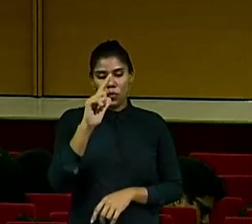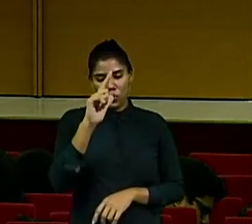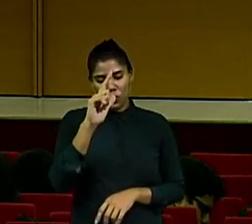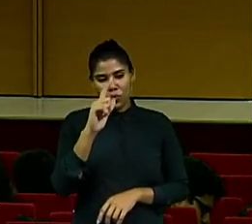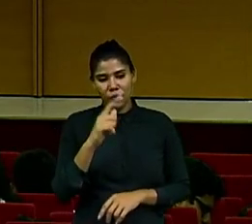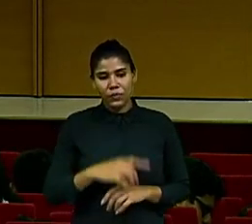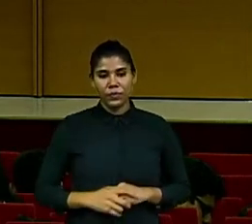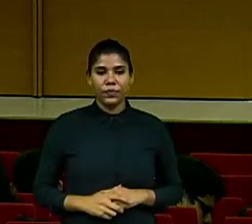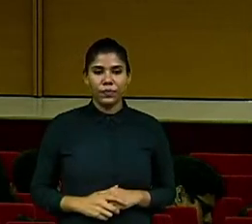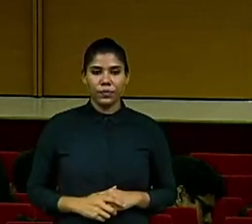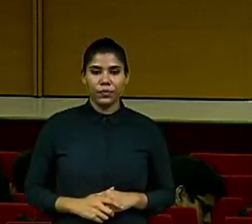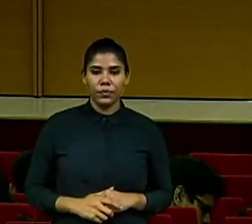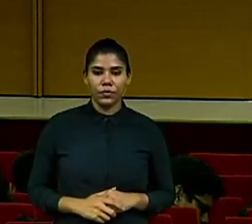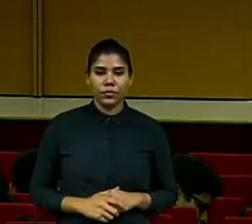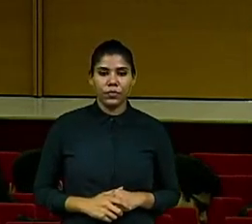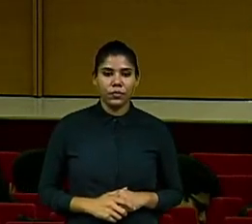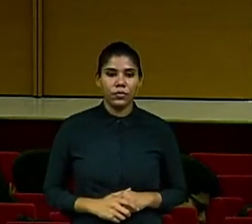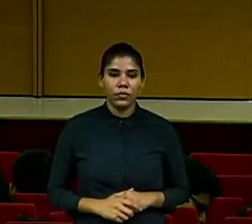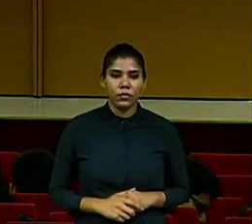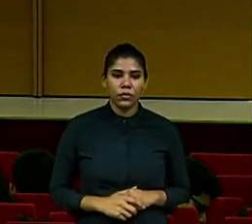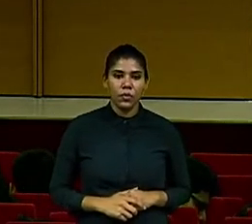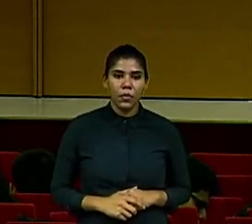da transgenia